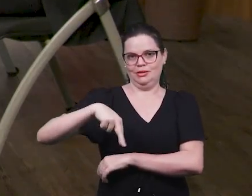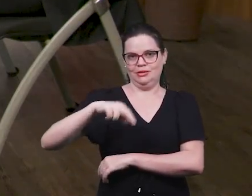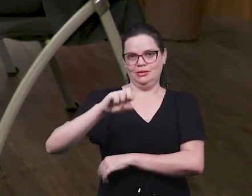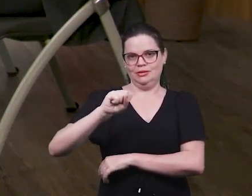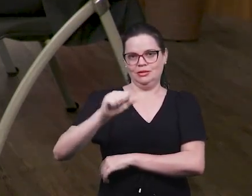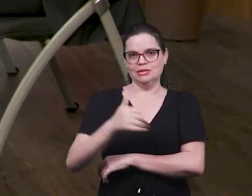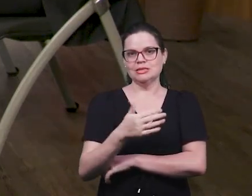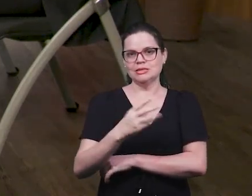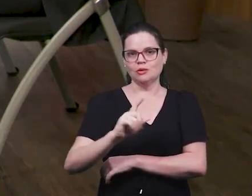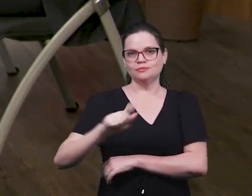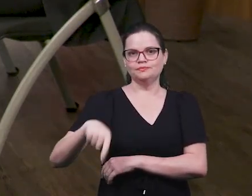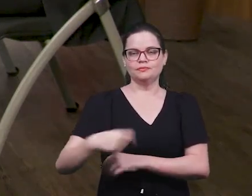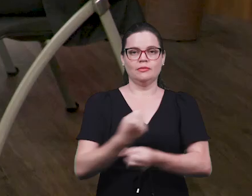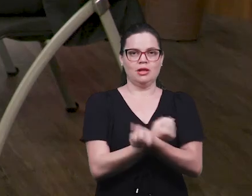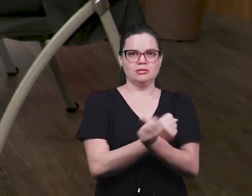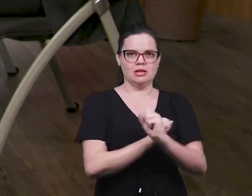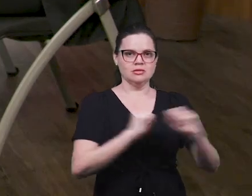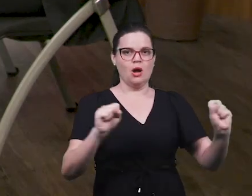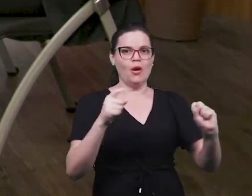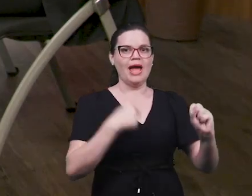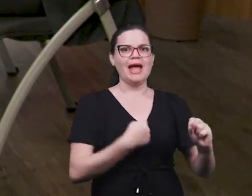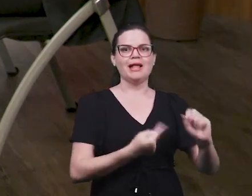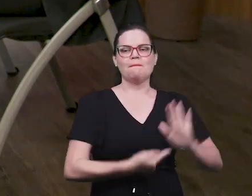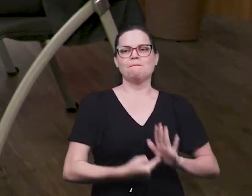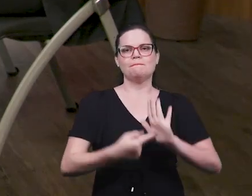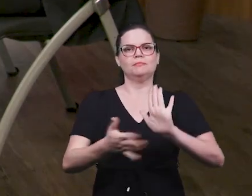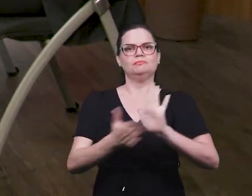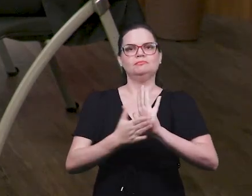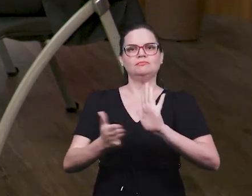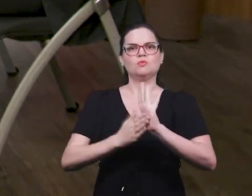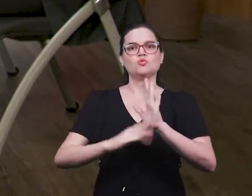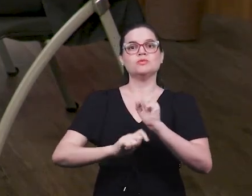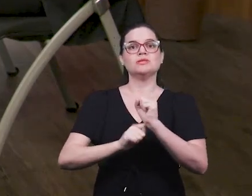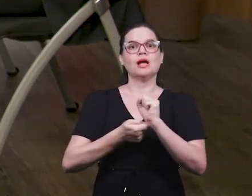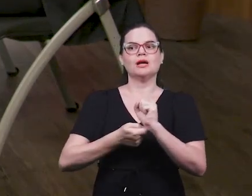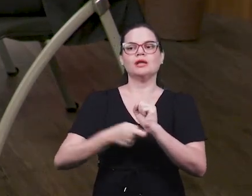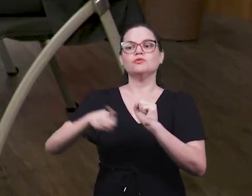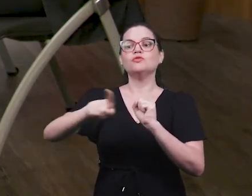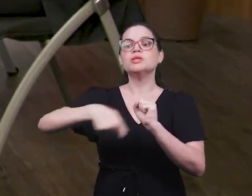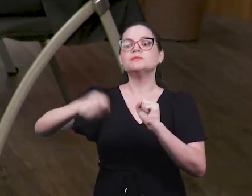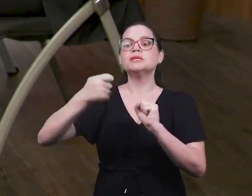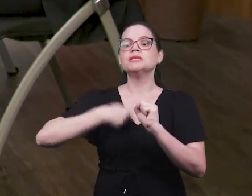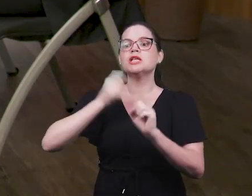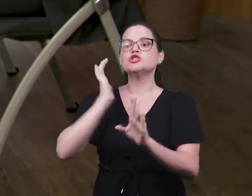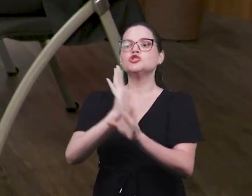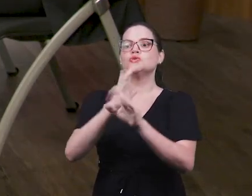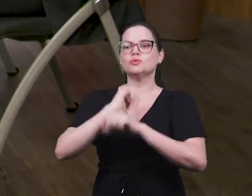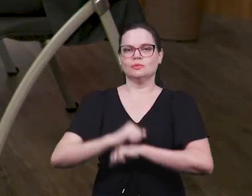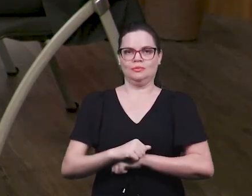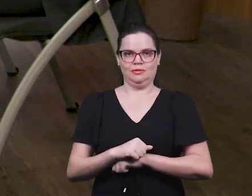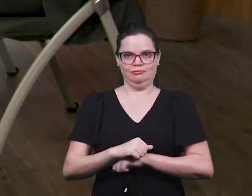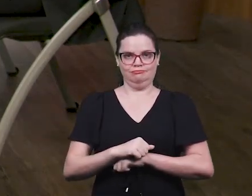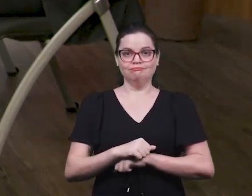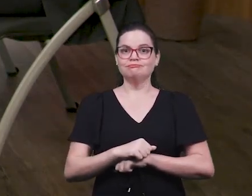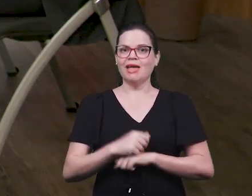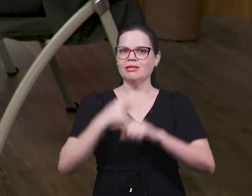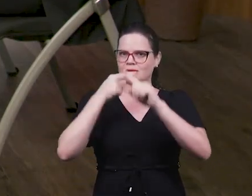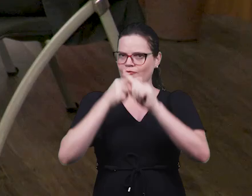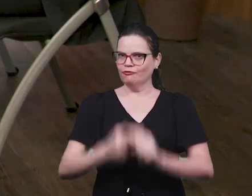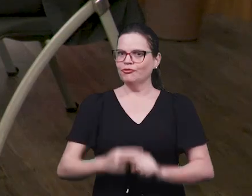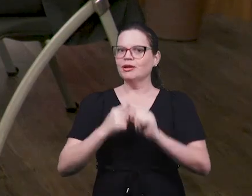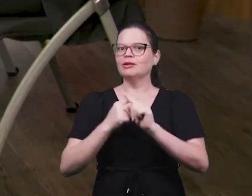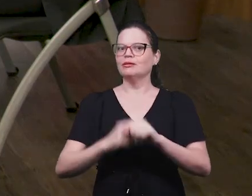a palavra que aparece no texto, ele propõe um enigma que precisava ser descoberto. Que coisa, né? Ou